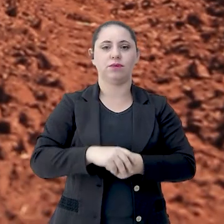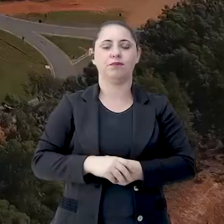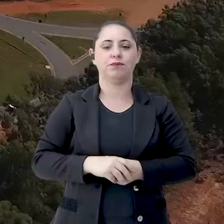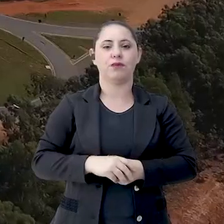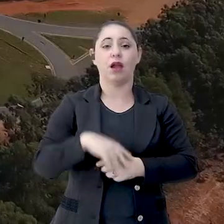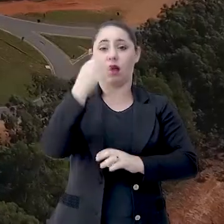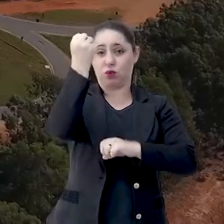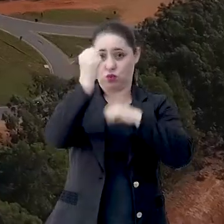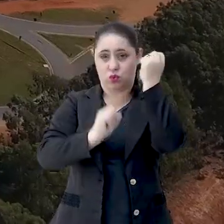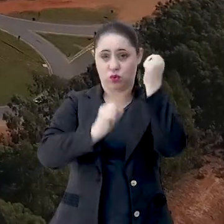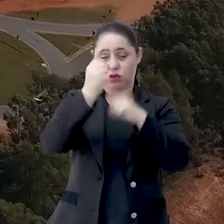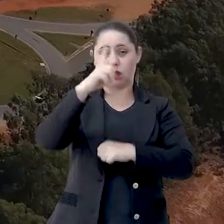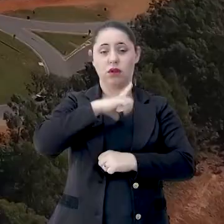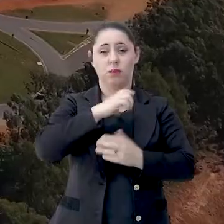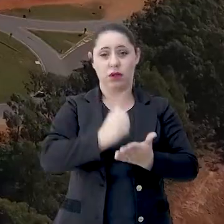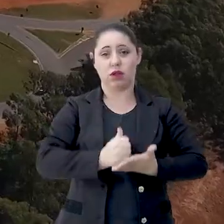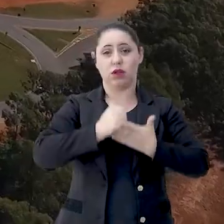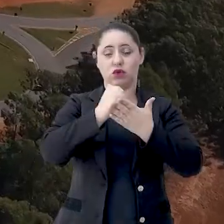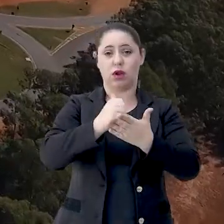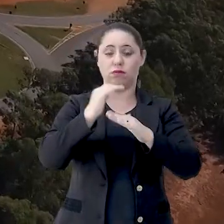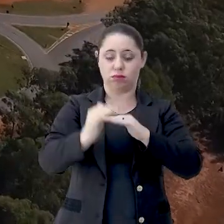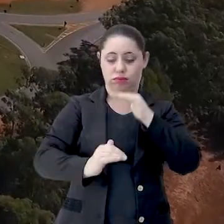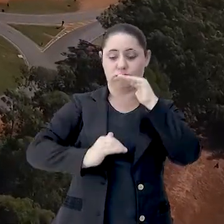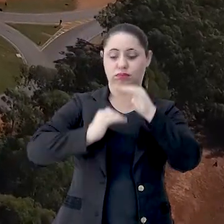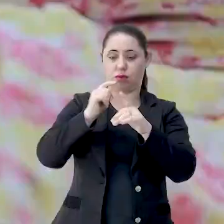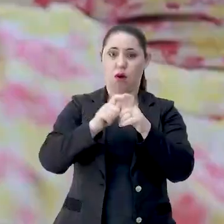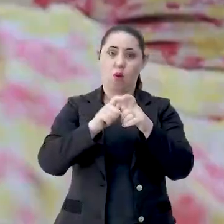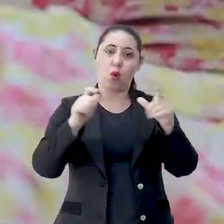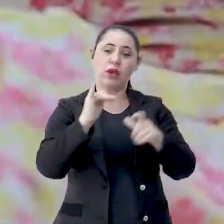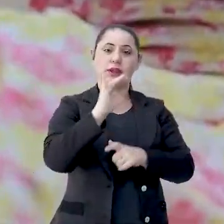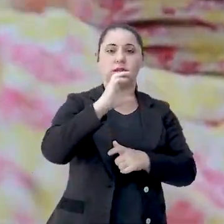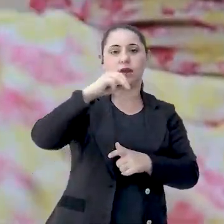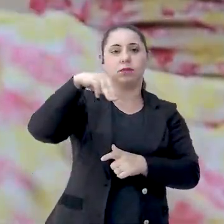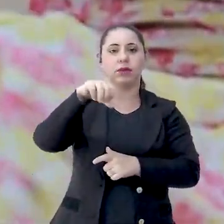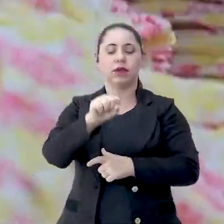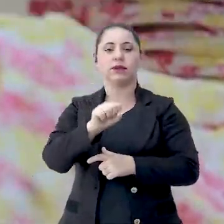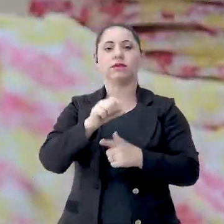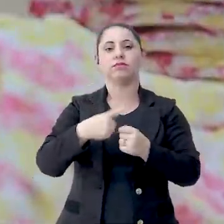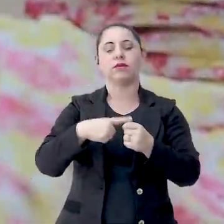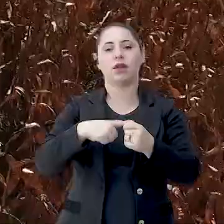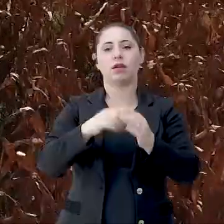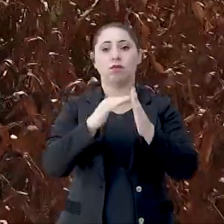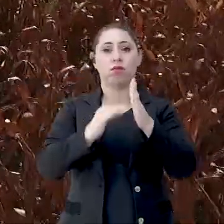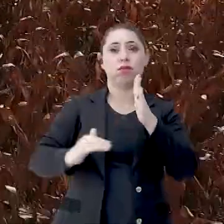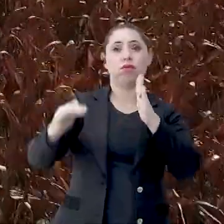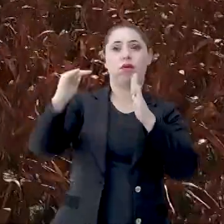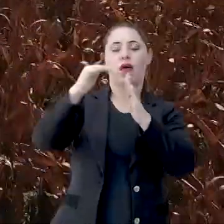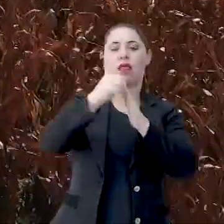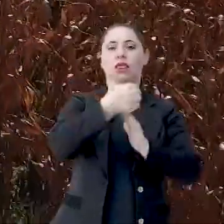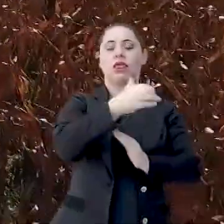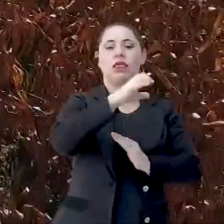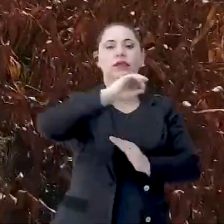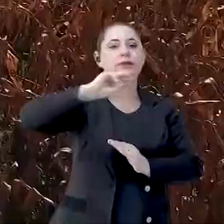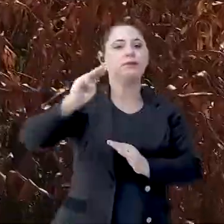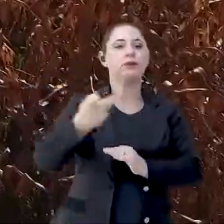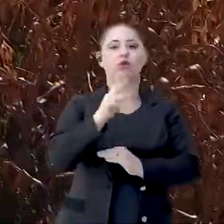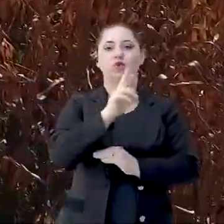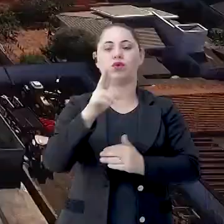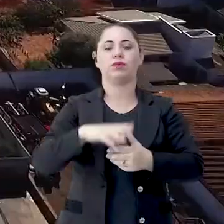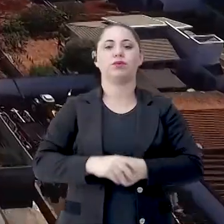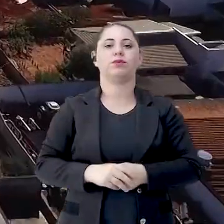metálicos, madeira, metalurgia, mobiliário e confecções de roupas. Recursos da União e do